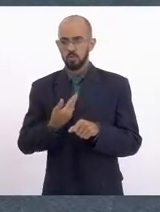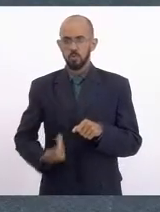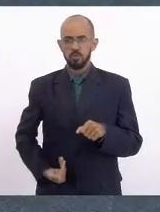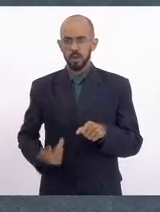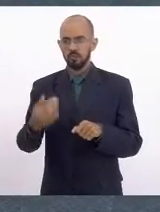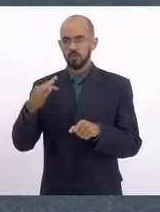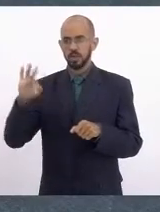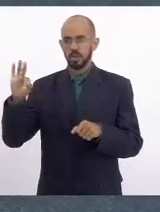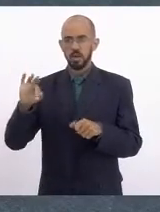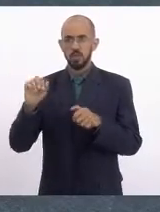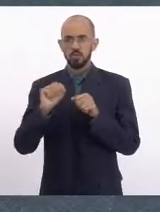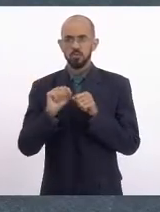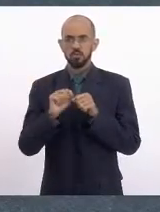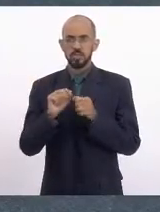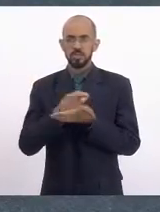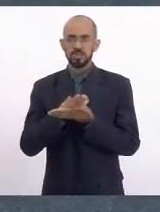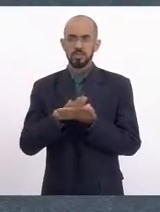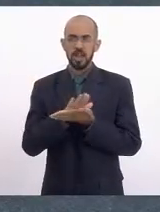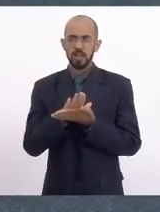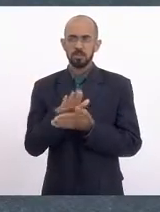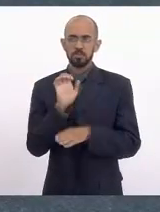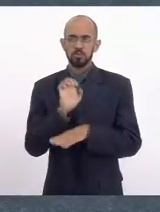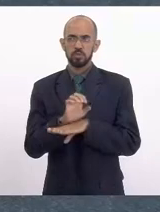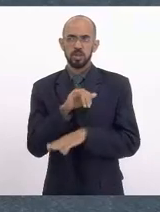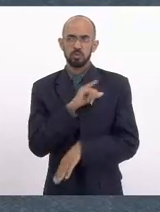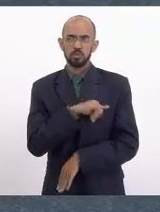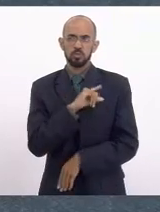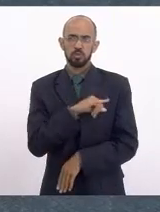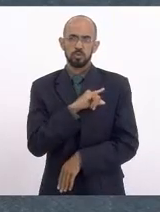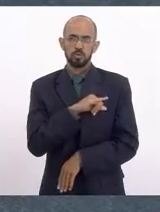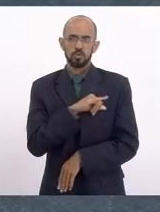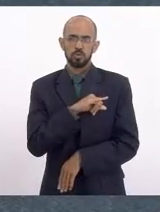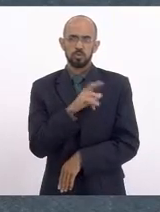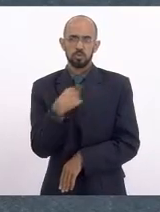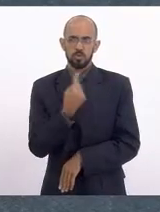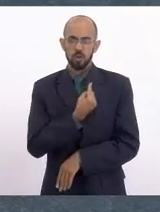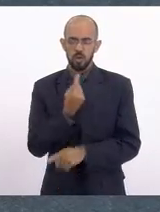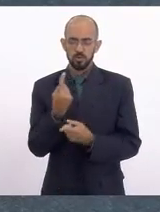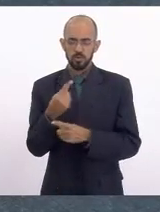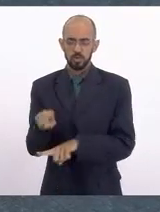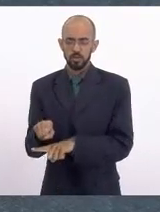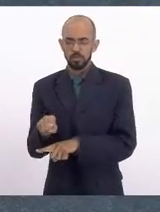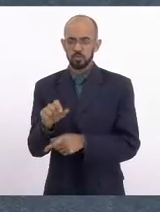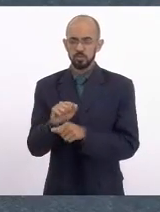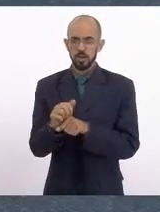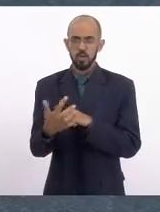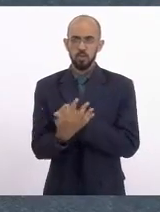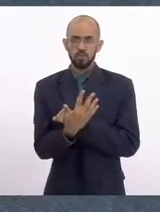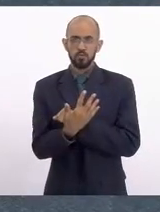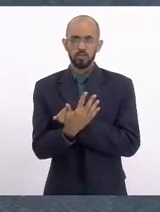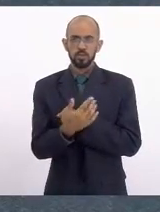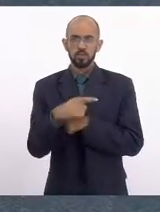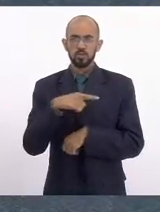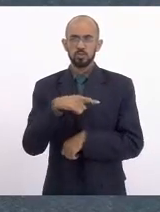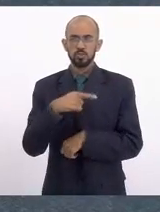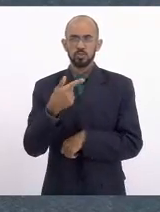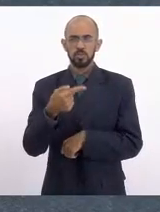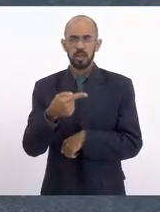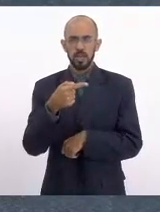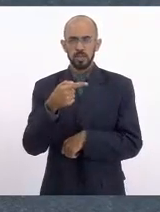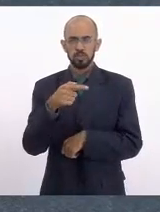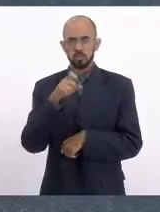nada fez pelo Estado do Rio de Janeiro nós enfrentamos a cor vide EA que tínhamos sete hospitais Federais